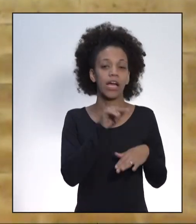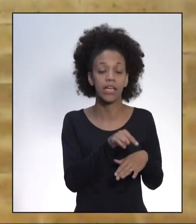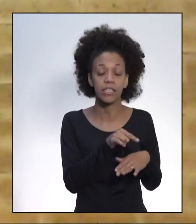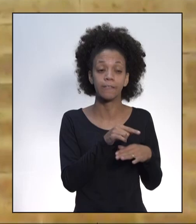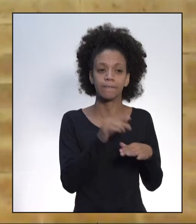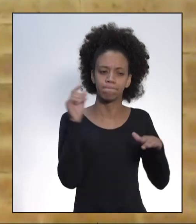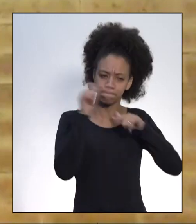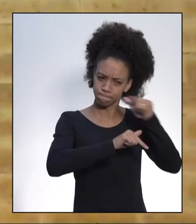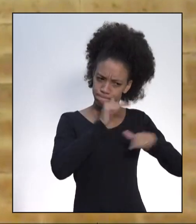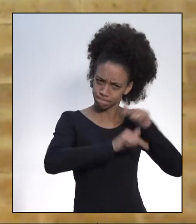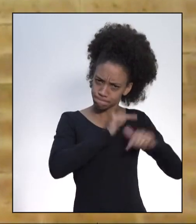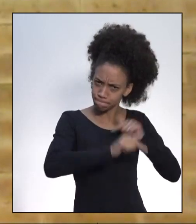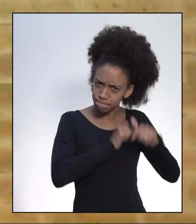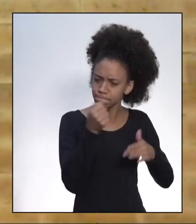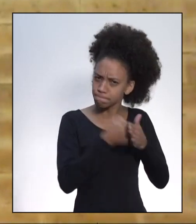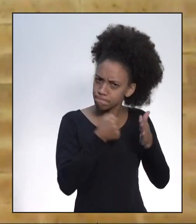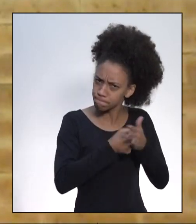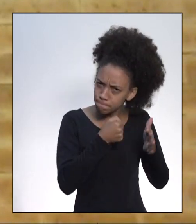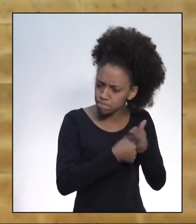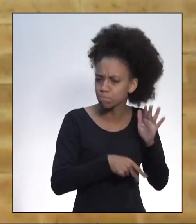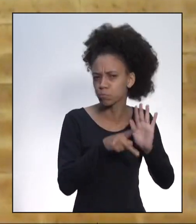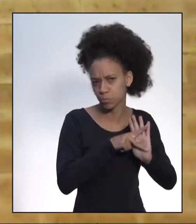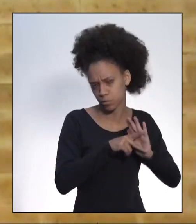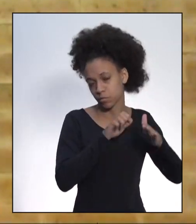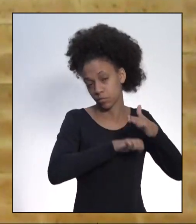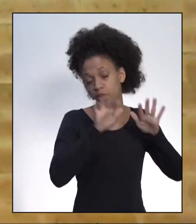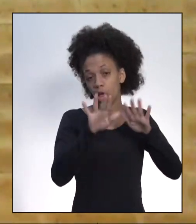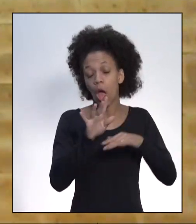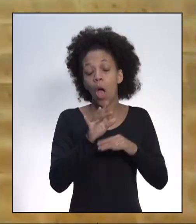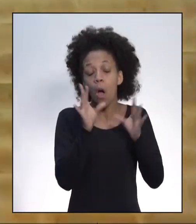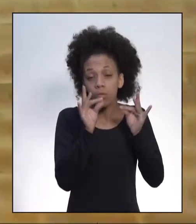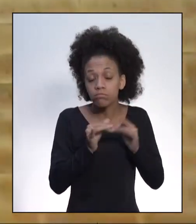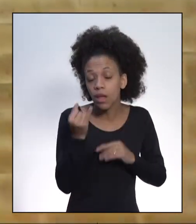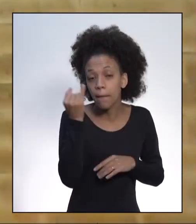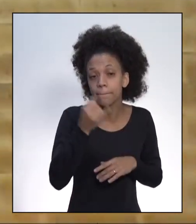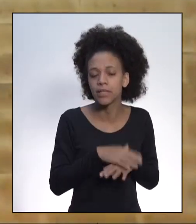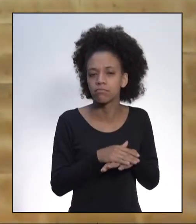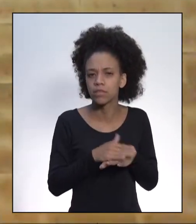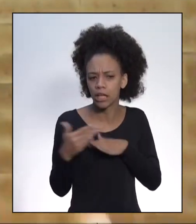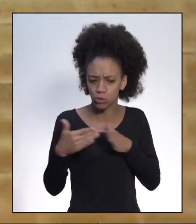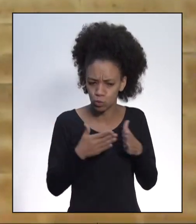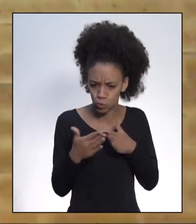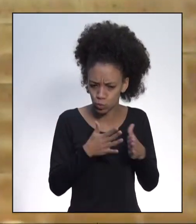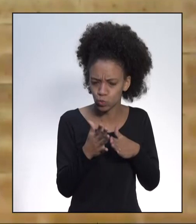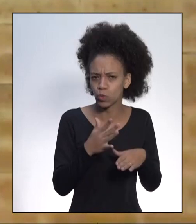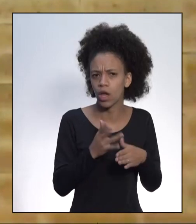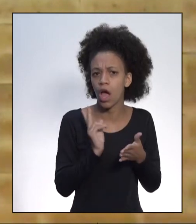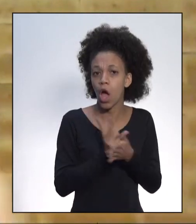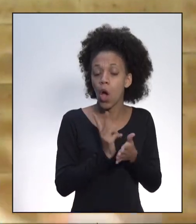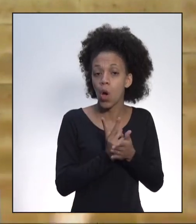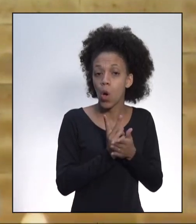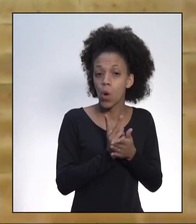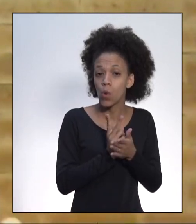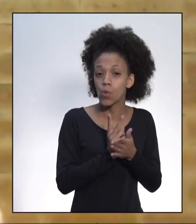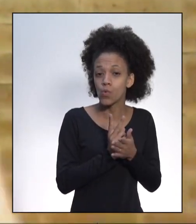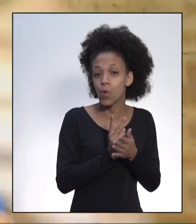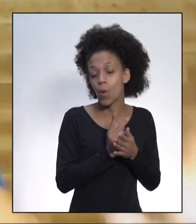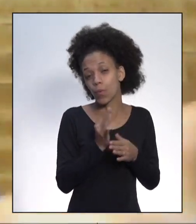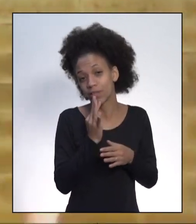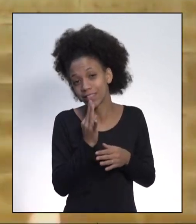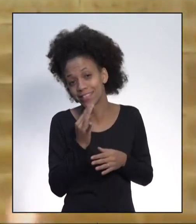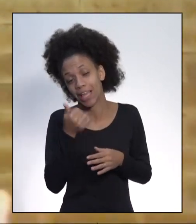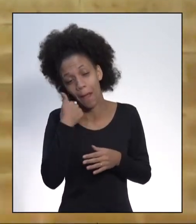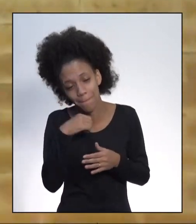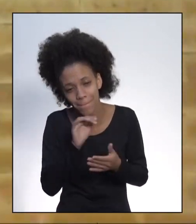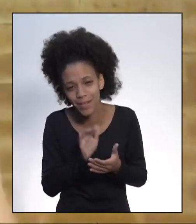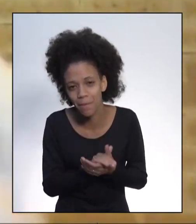fui atrás disso, né? Um detalhe importante que no meio desse trajeto, eu esqueci de falar, eu constitui uma família, né? Eu conheci minha esposa, inclusive